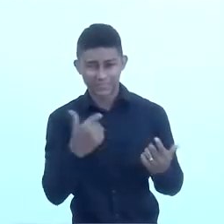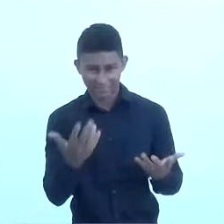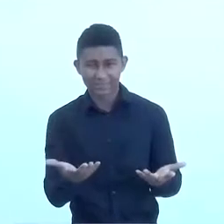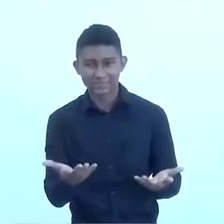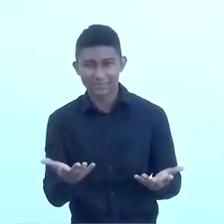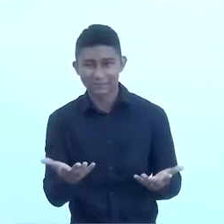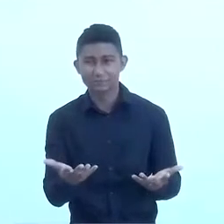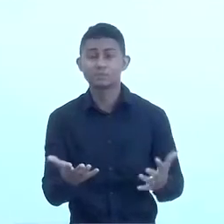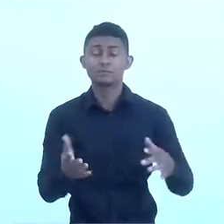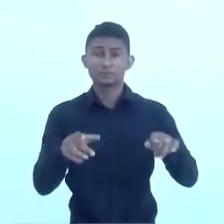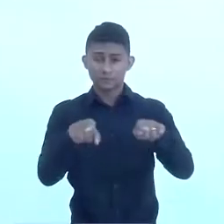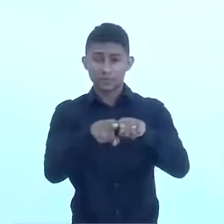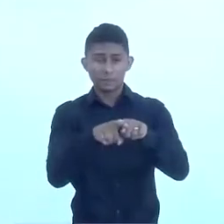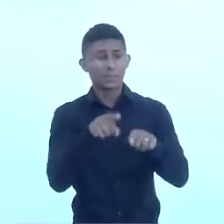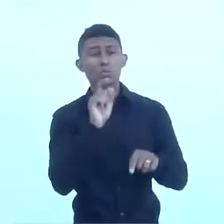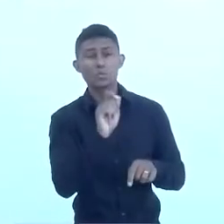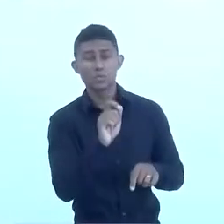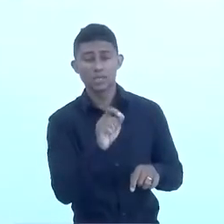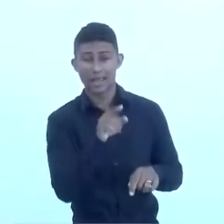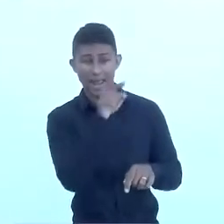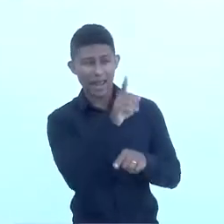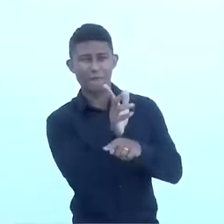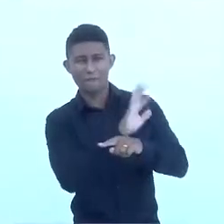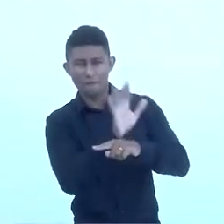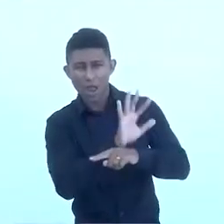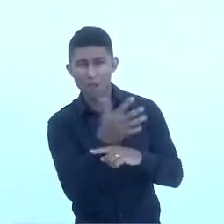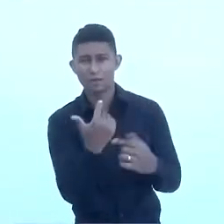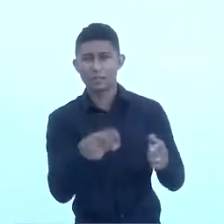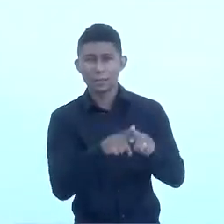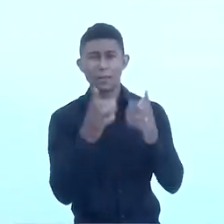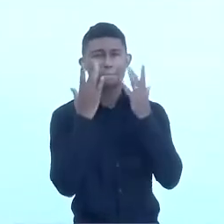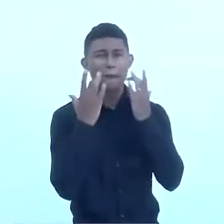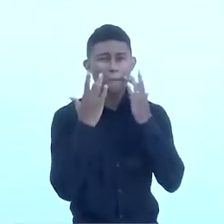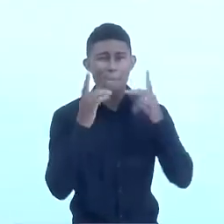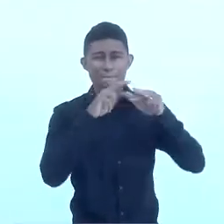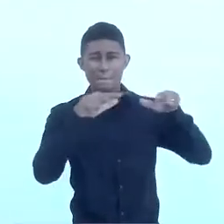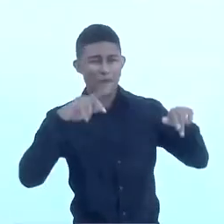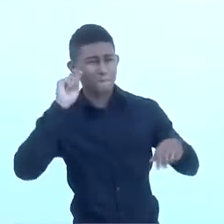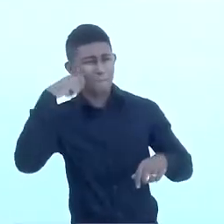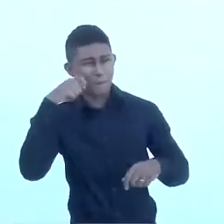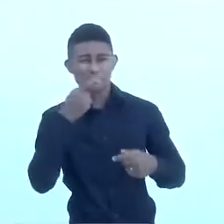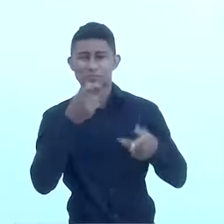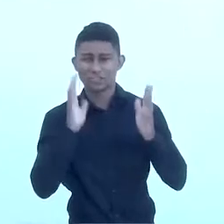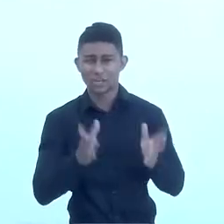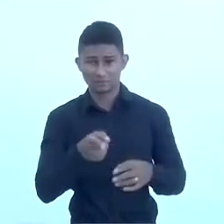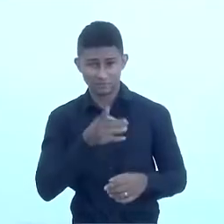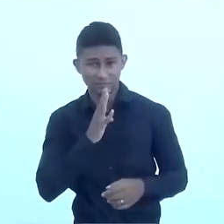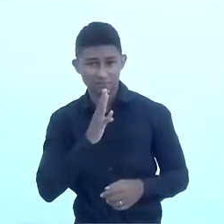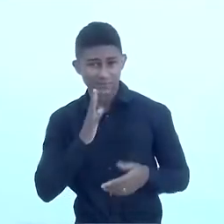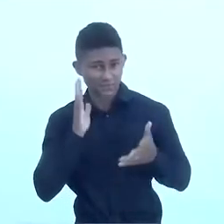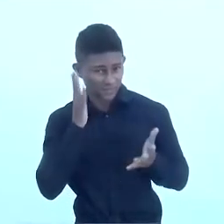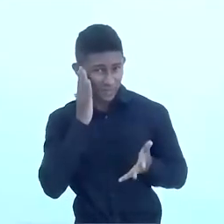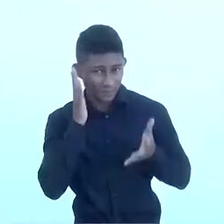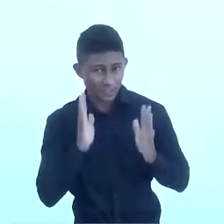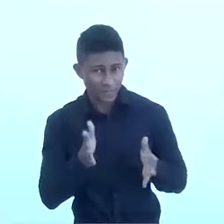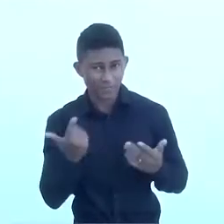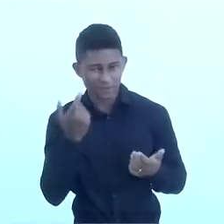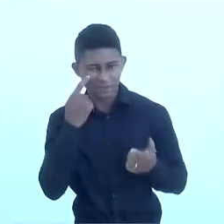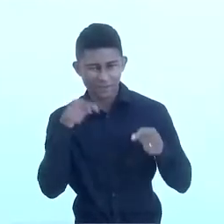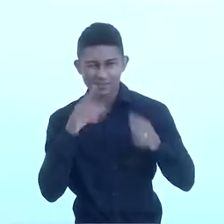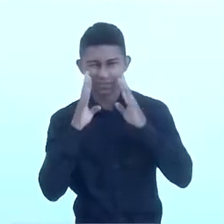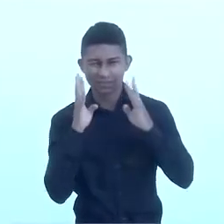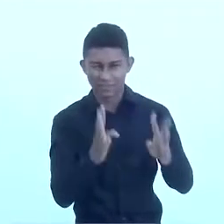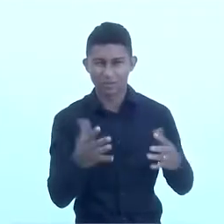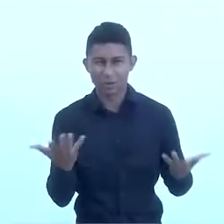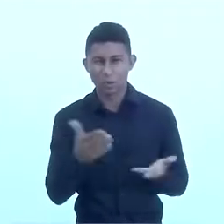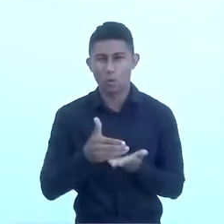Areia, A Indomada, Órfãos da Terra, além das dezenas de filmes e peças de teatro. Já sabe quem é? Então